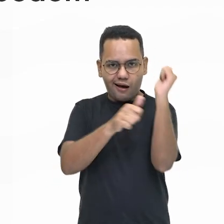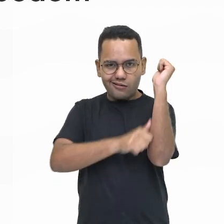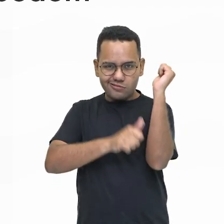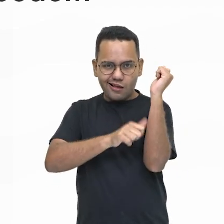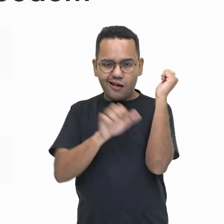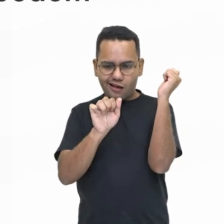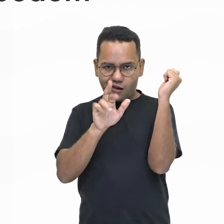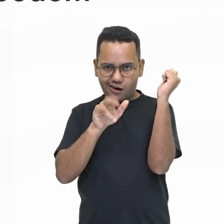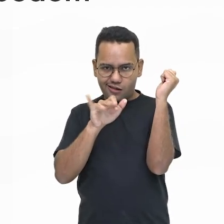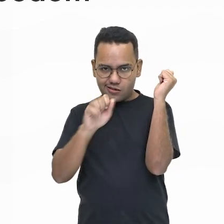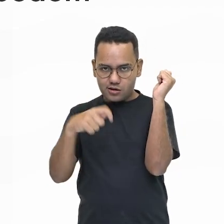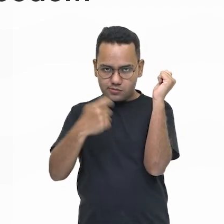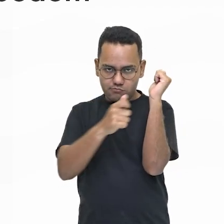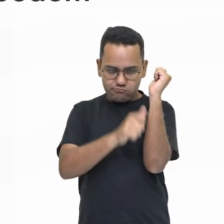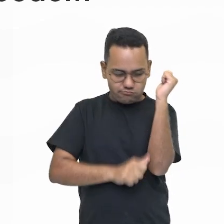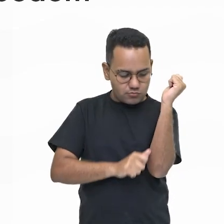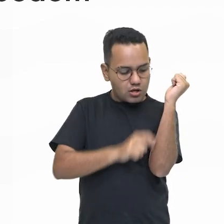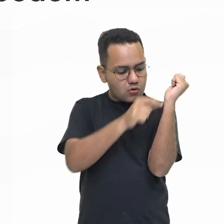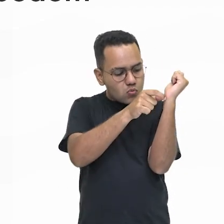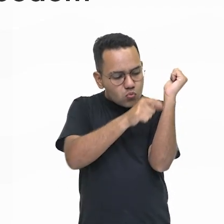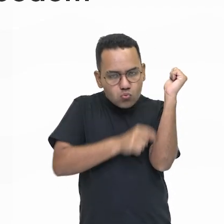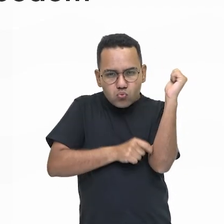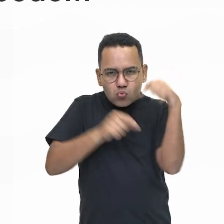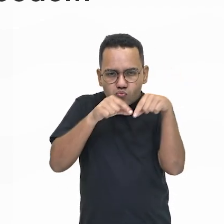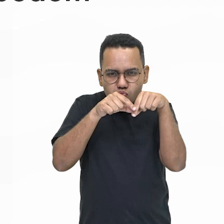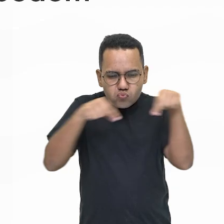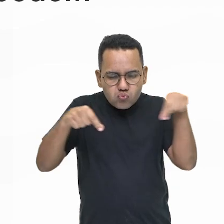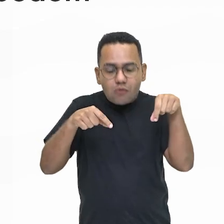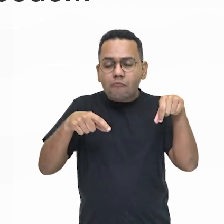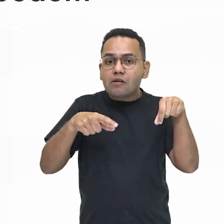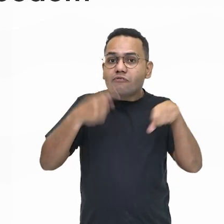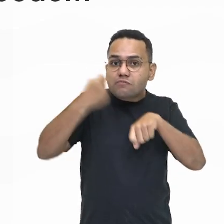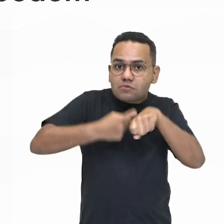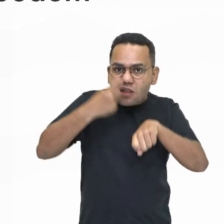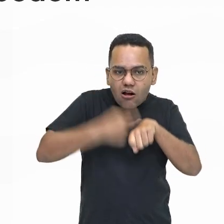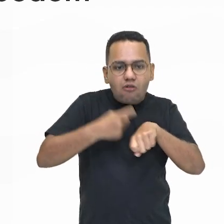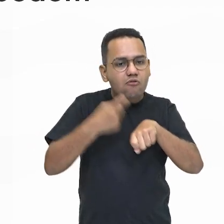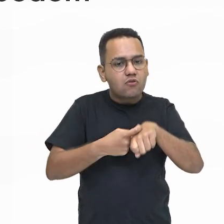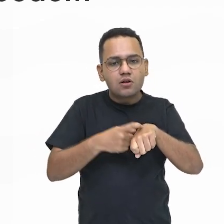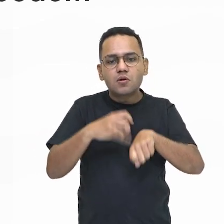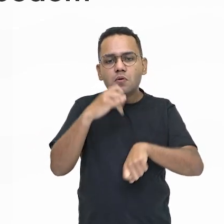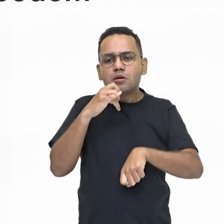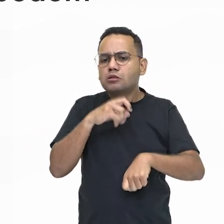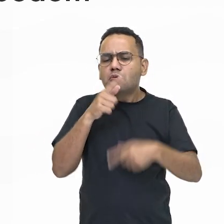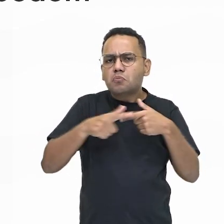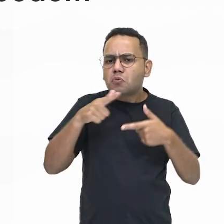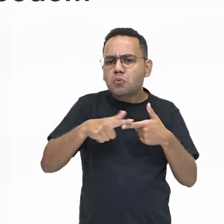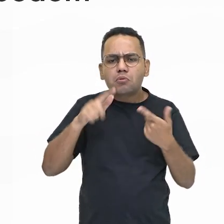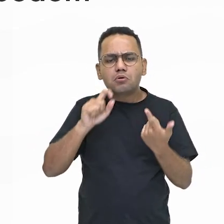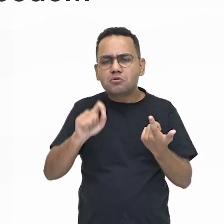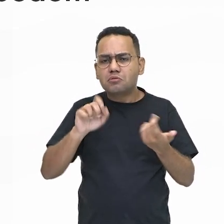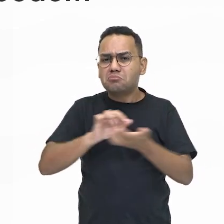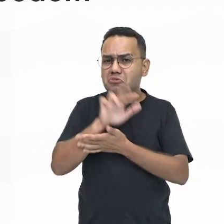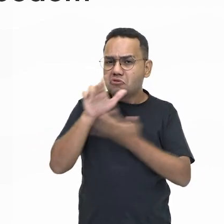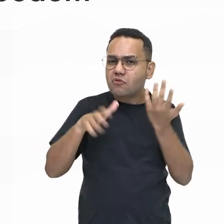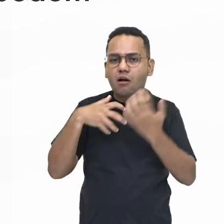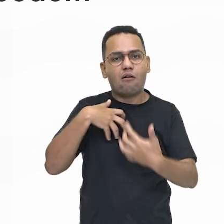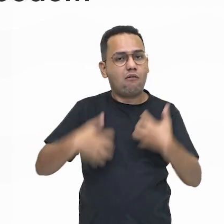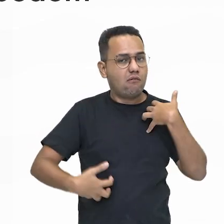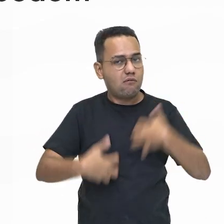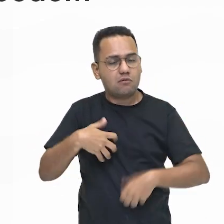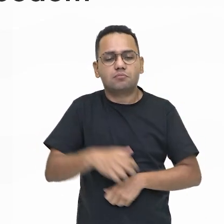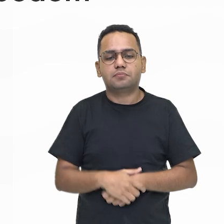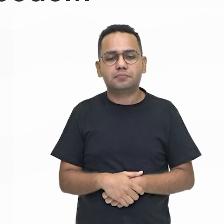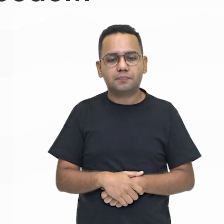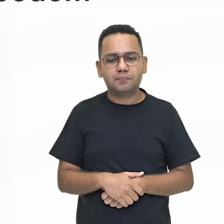artérias, prejudicando os vasos sanguíneos, coração, cérebro, olhos e rins. Ocorre